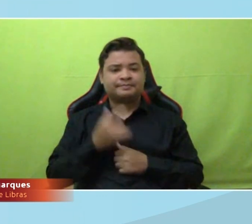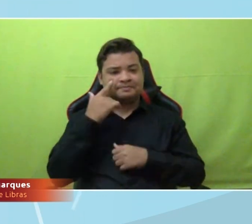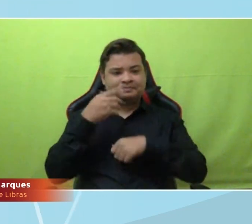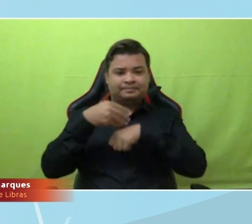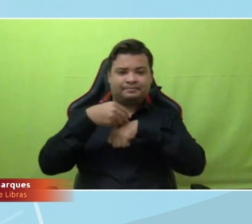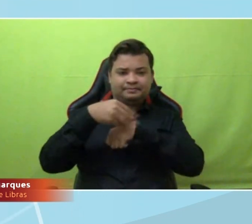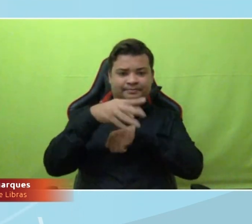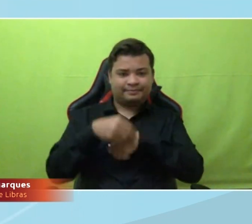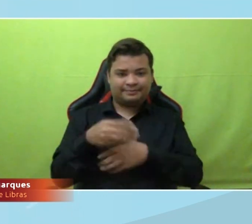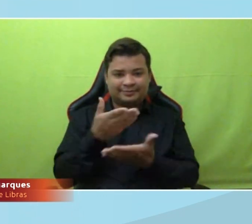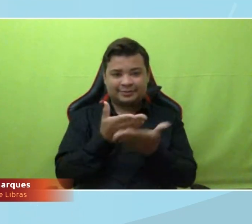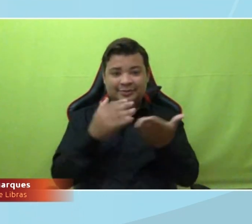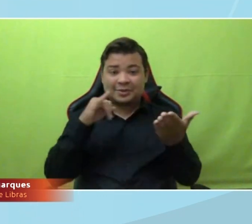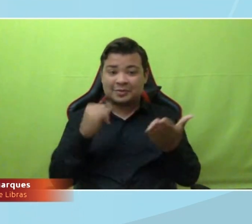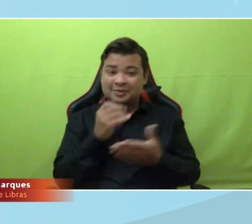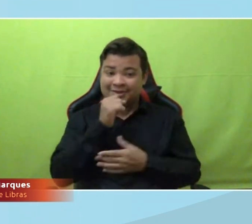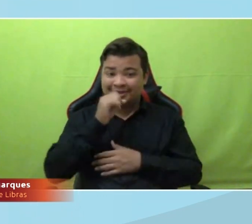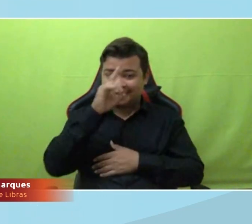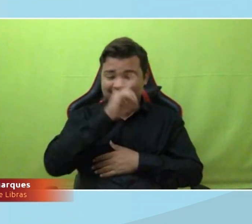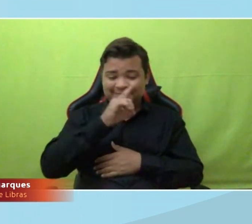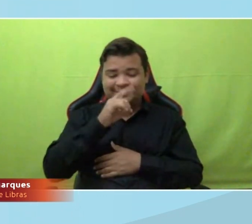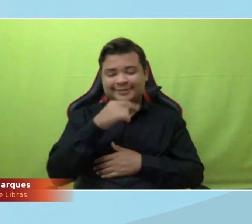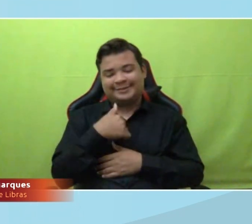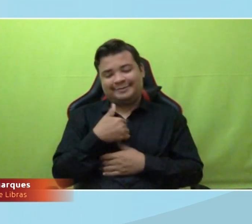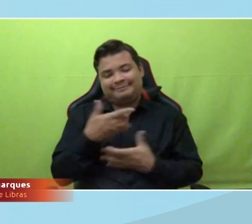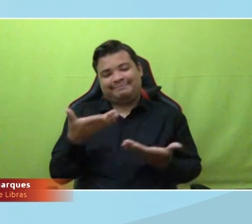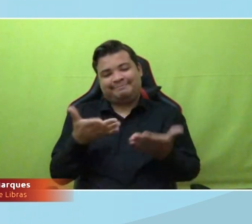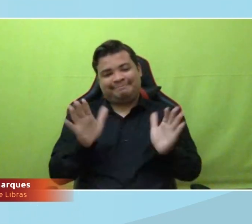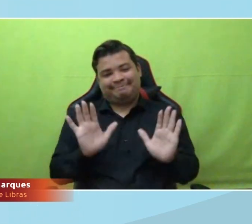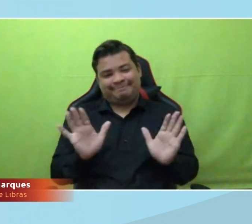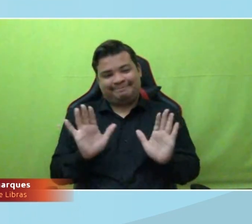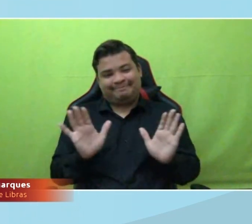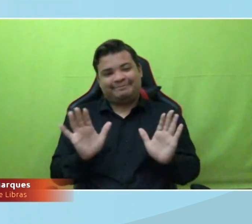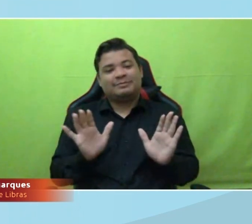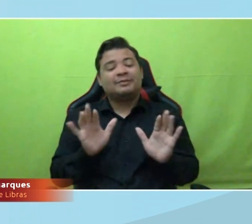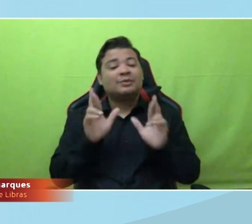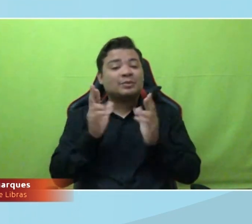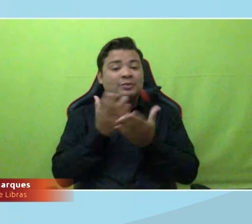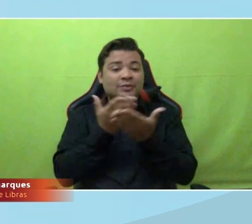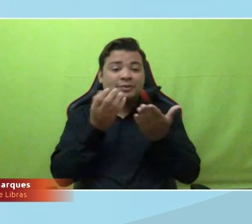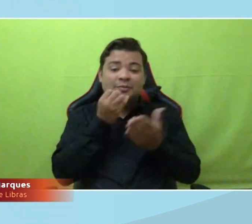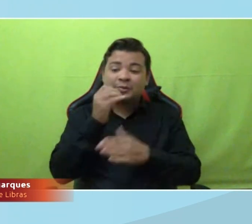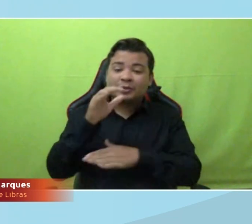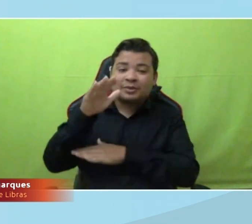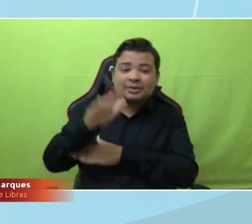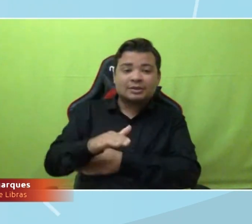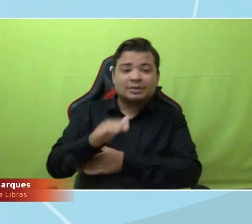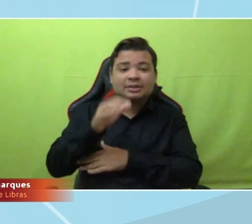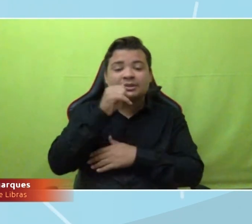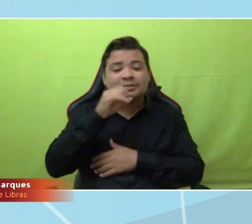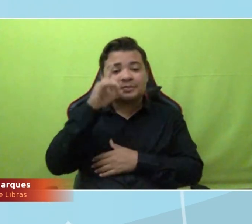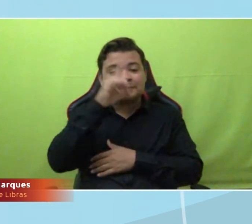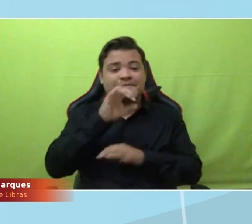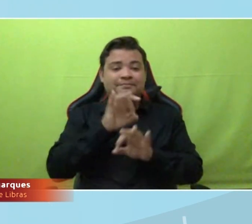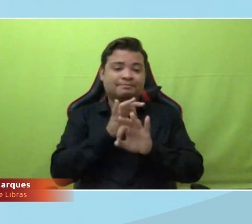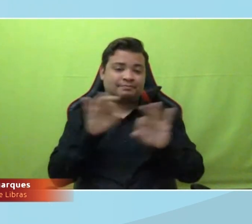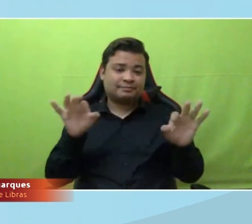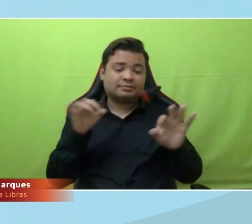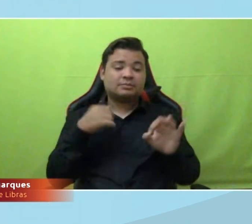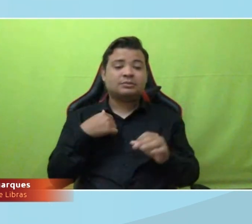final de semana, eu me despeço. Espero que você tenha um ótimo final de tarde, um bom final de semana. Espero